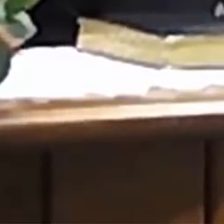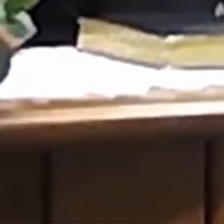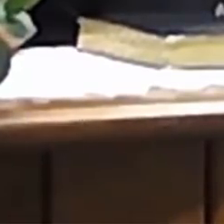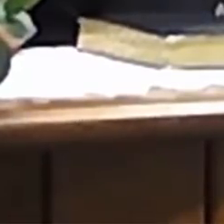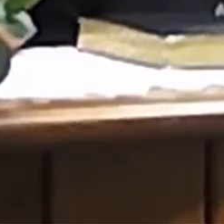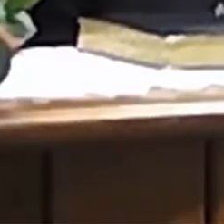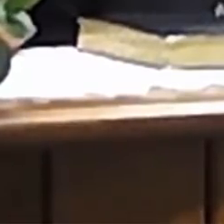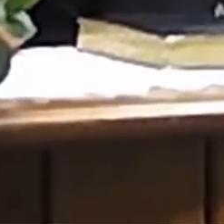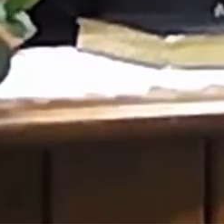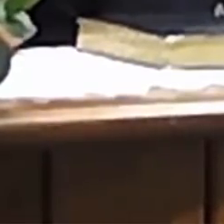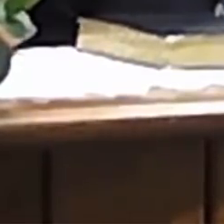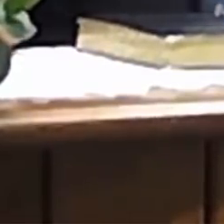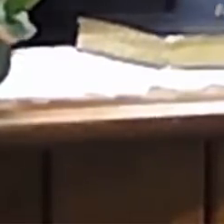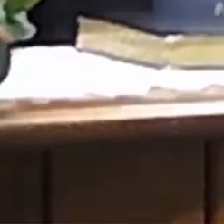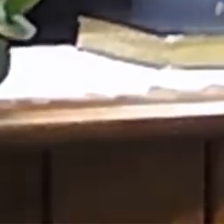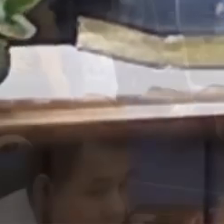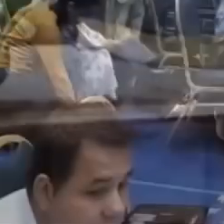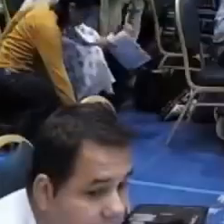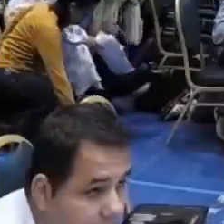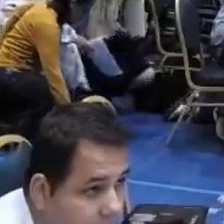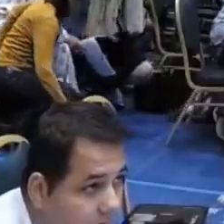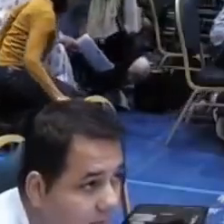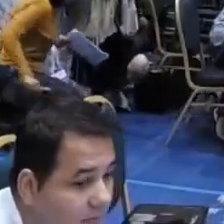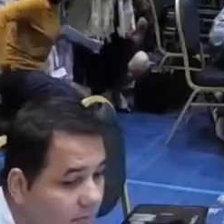Vamos ouvir o louvor. Let's hear a praise.